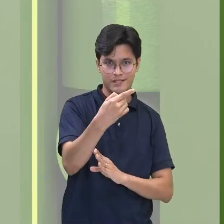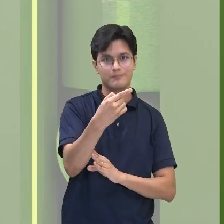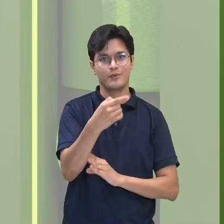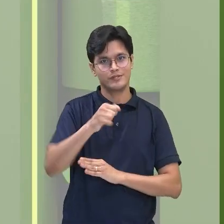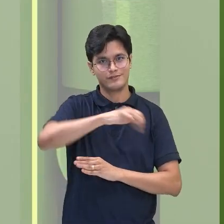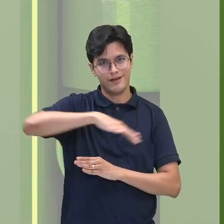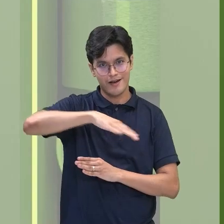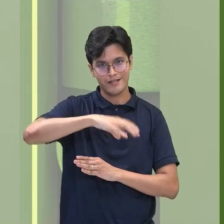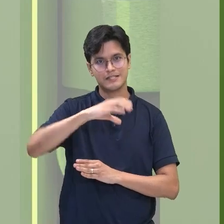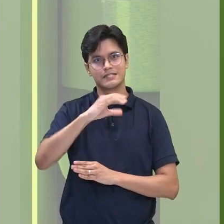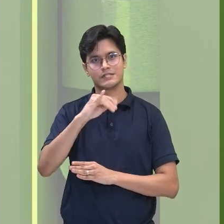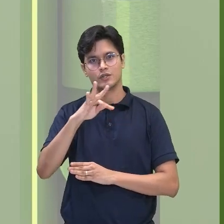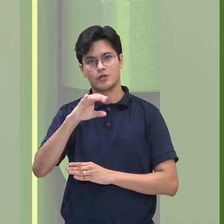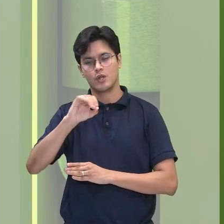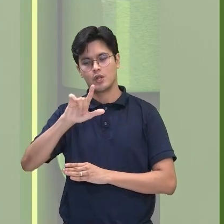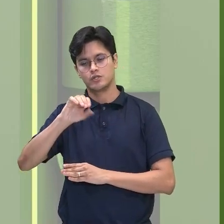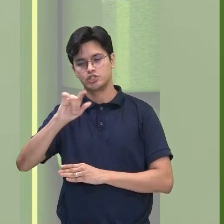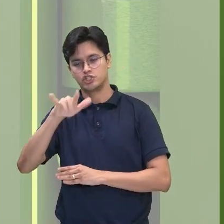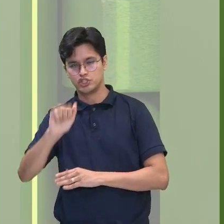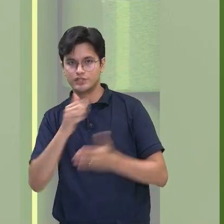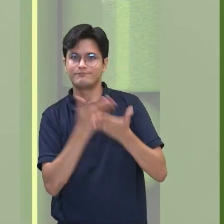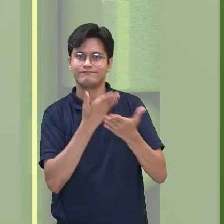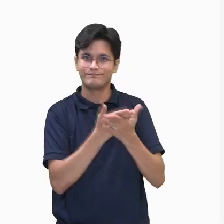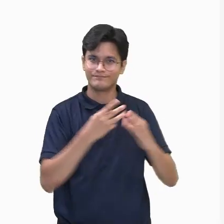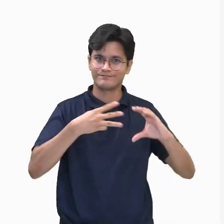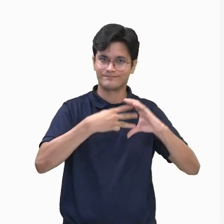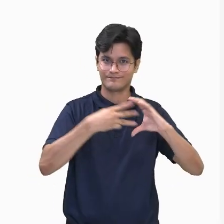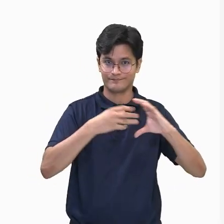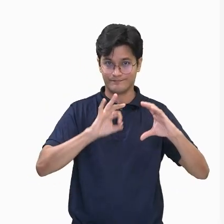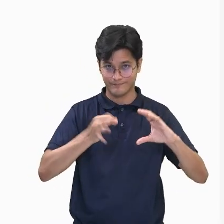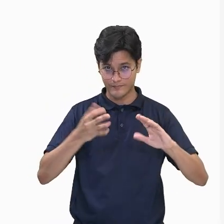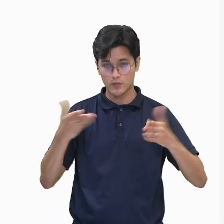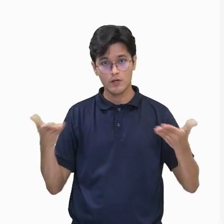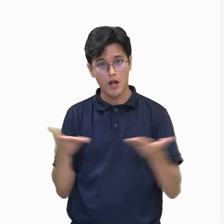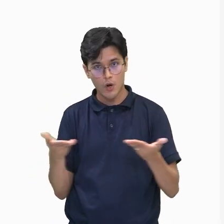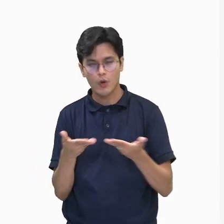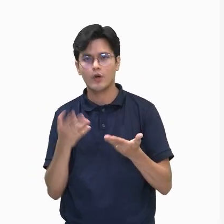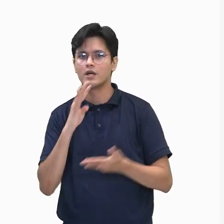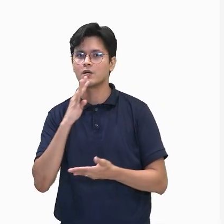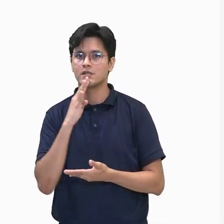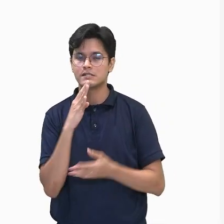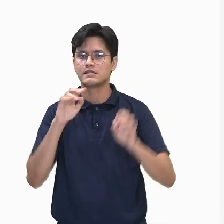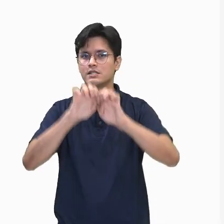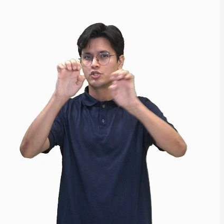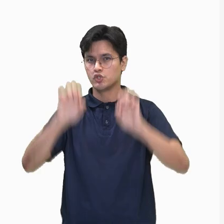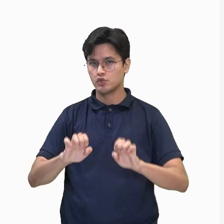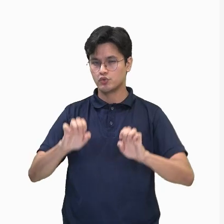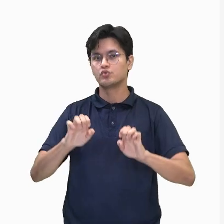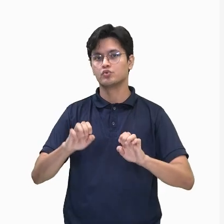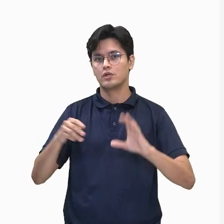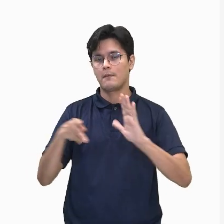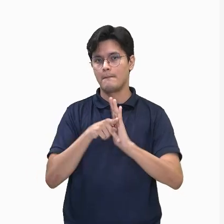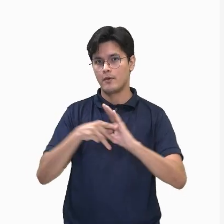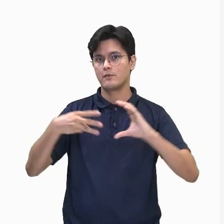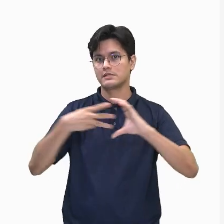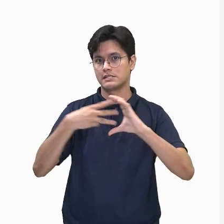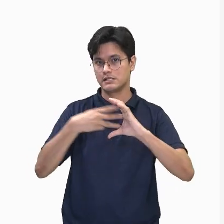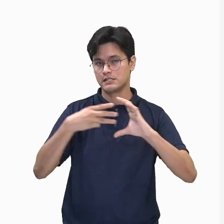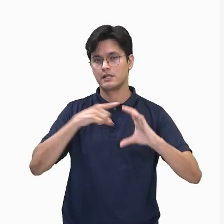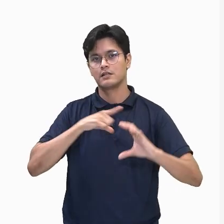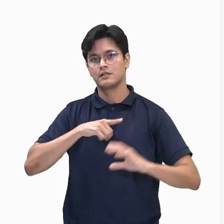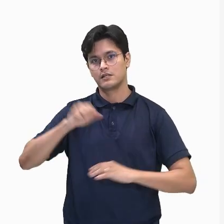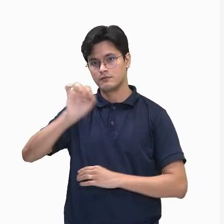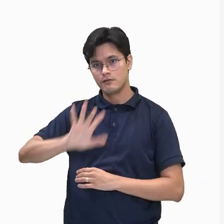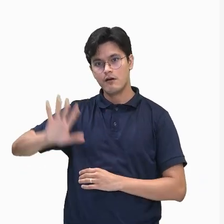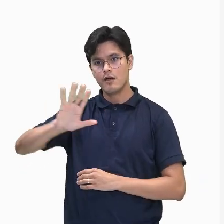citologia. Então, vamos conhecer essas estruturas celulares, Temos aí uma imagem